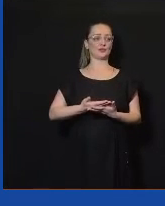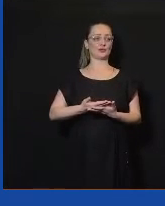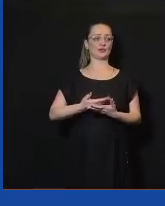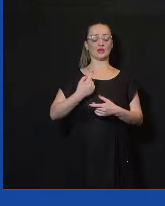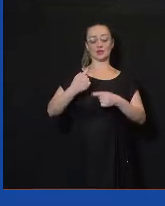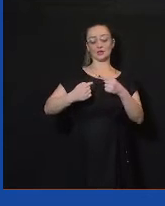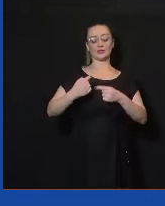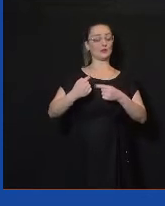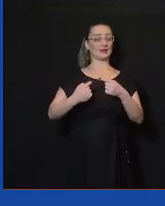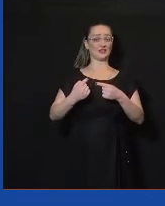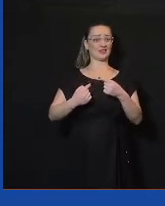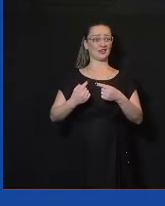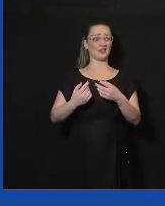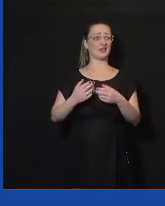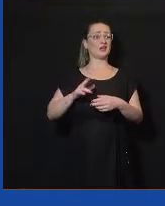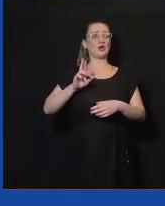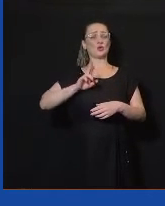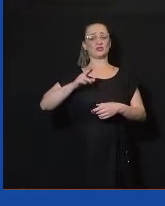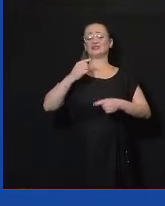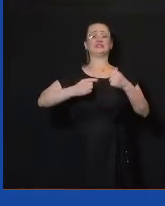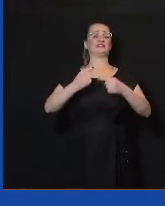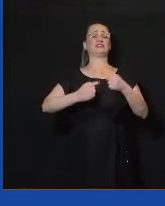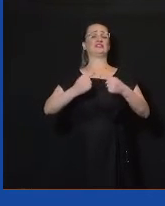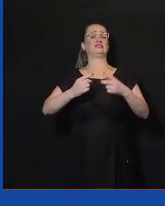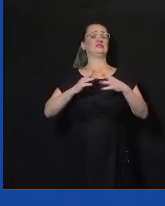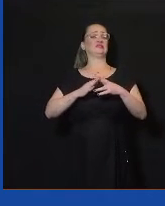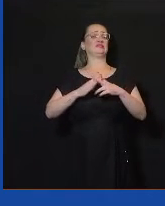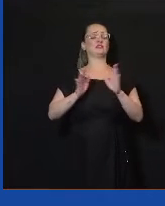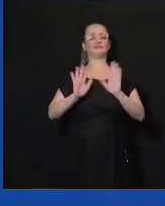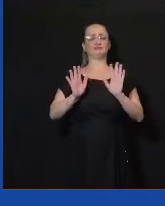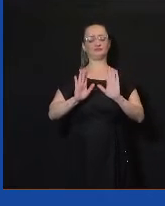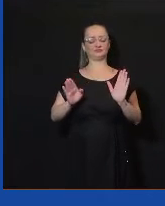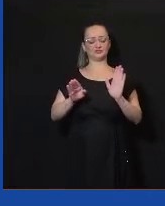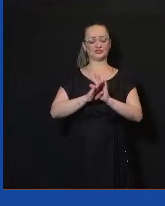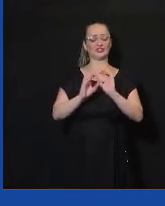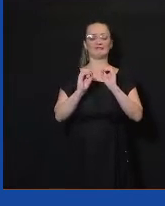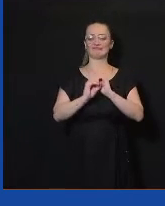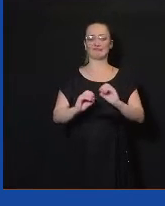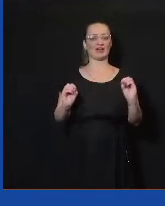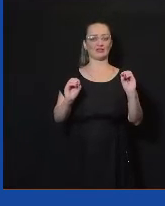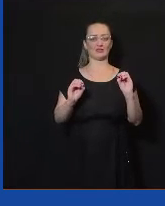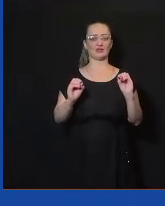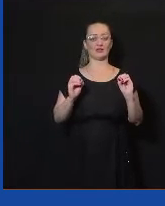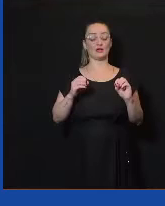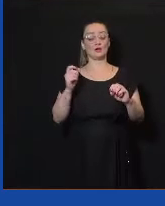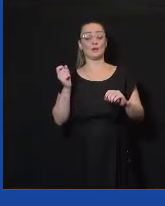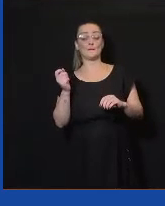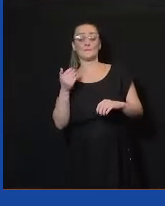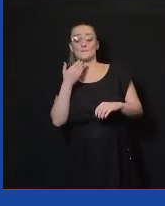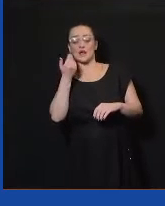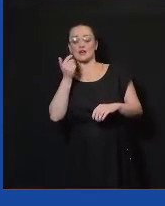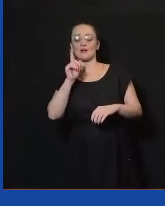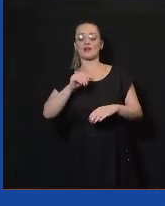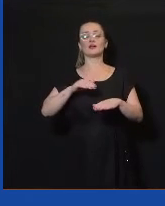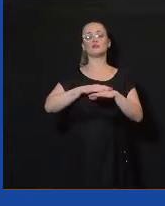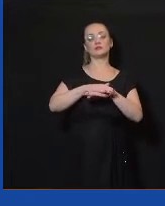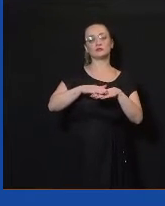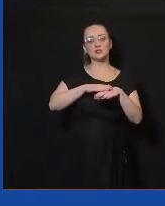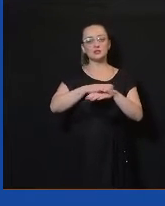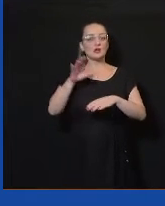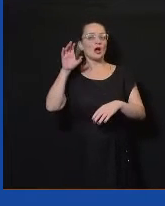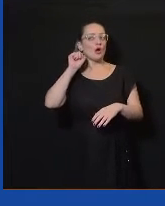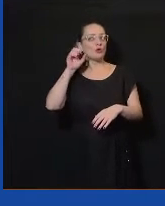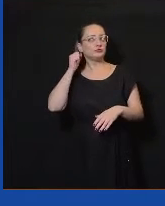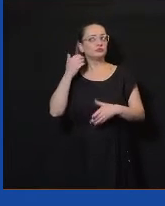as pessoas há tantos anos vêm debatendo tantas coisas que não chegamos a lugar nenhum, ao invés de conversarmos, né? Escutarmos umas